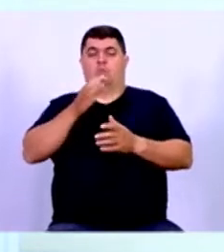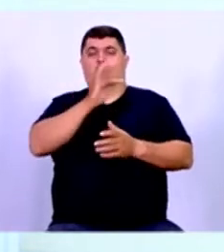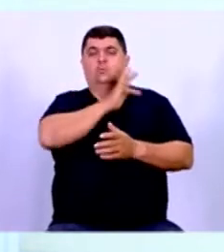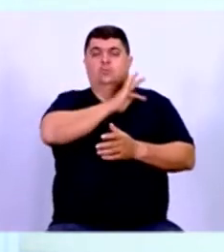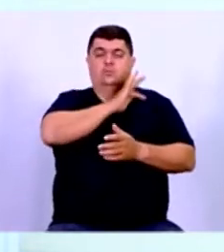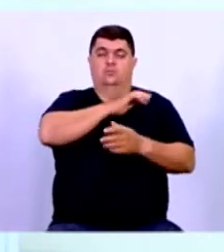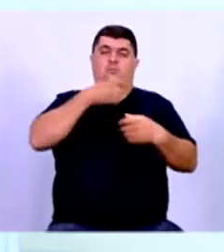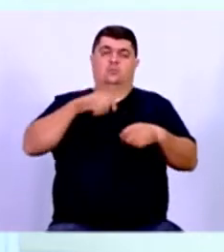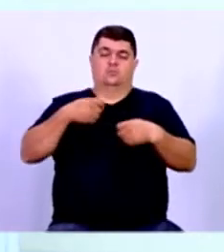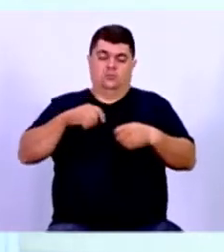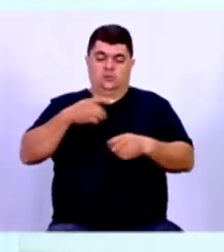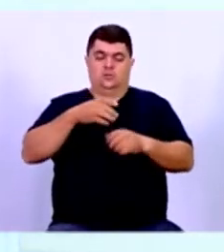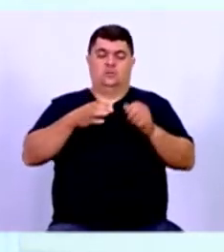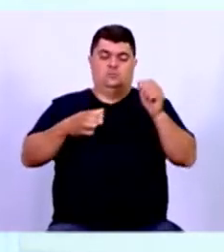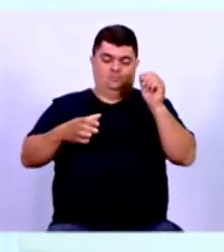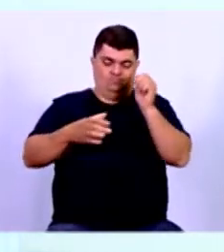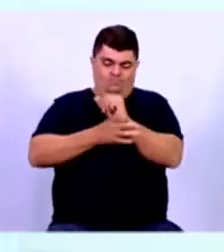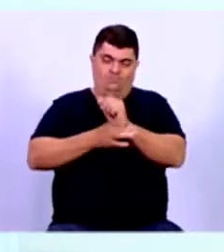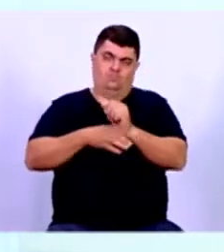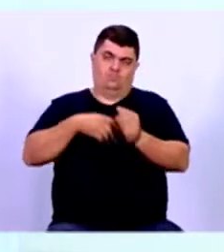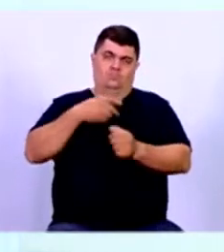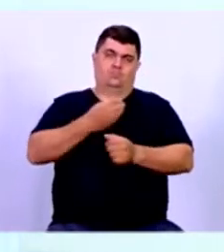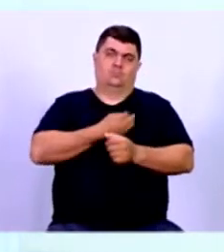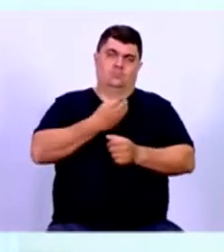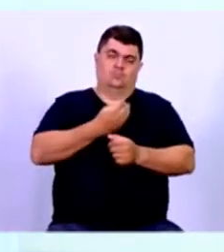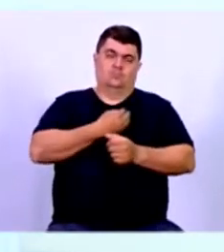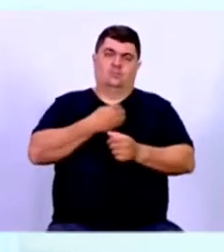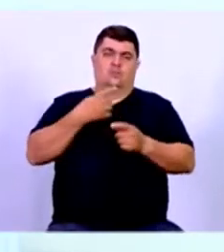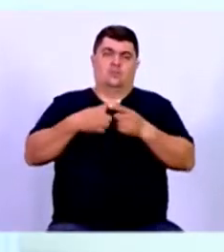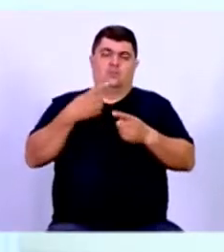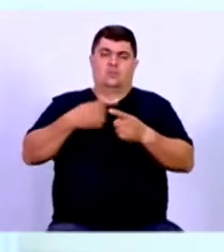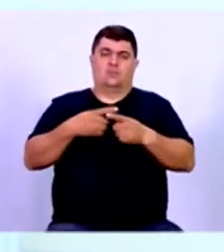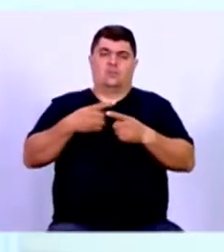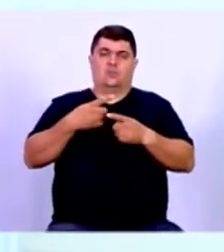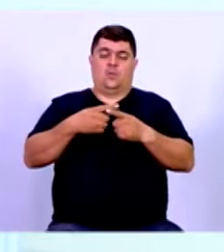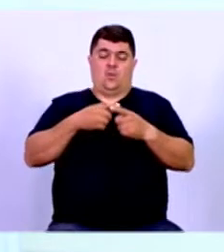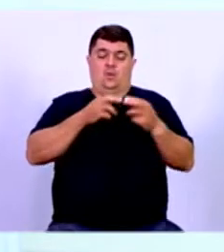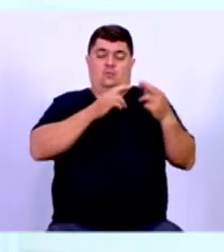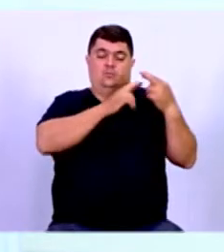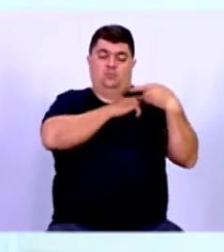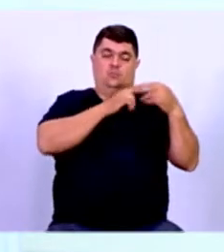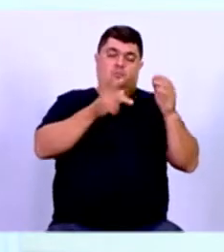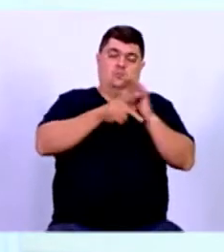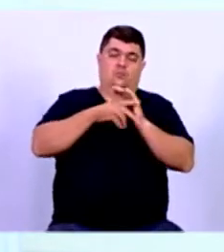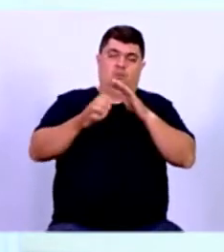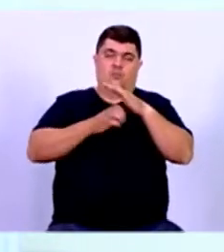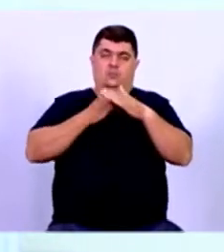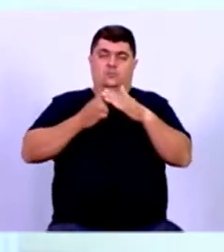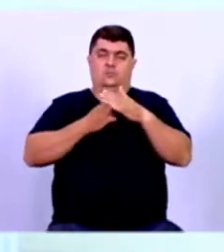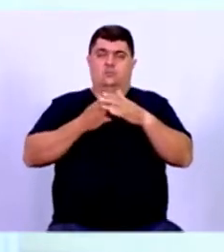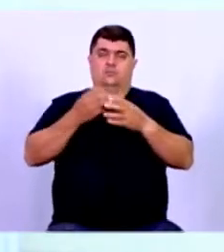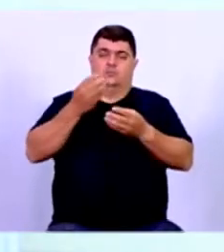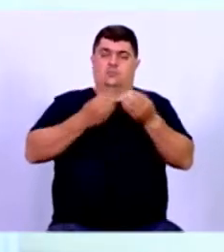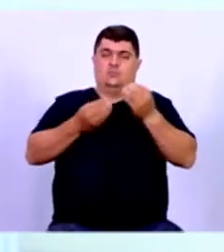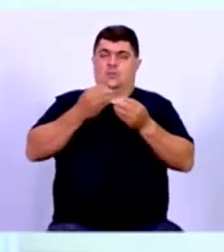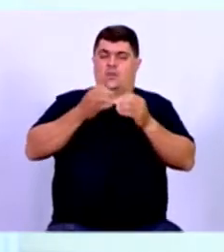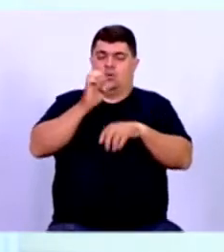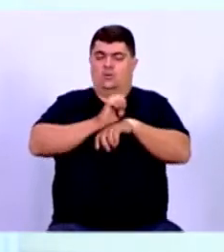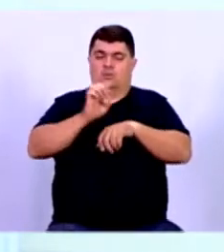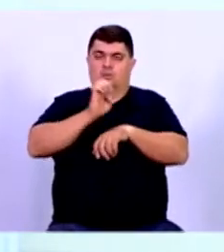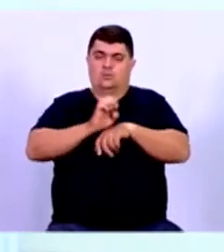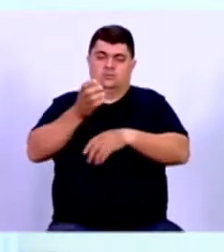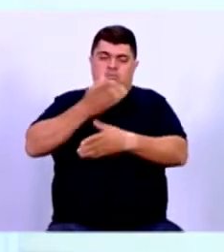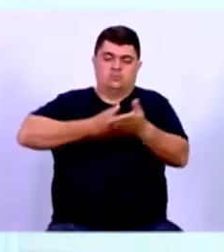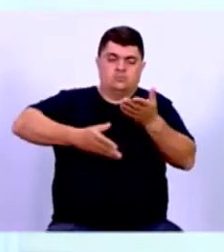ensino deve segurar essa pessoa contra qualquer. Por quê? Porque ela está na responsabilidade dessa instituição. Como o estágio não é uma relação